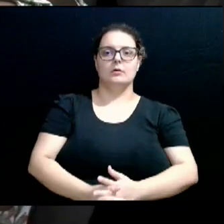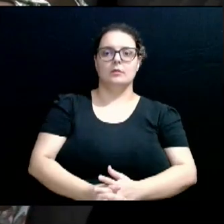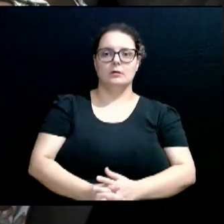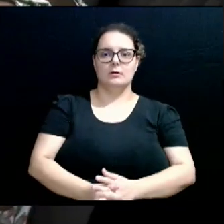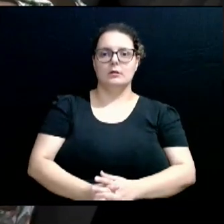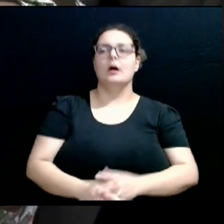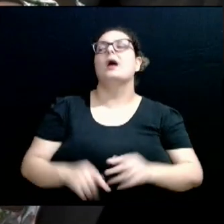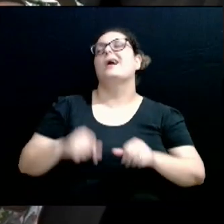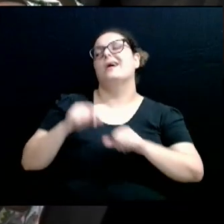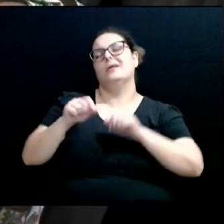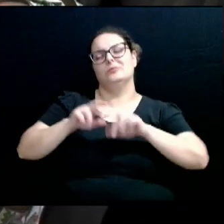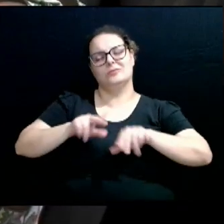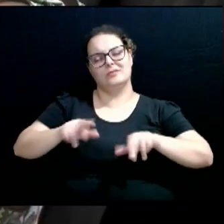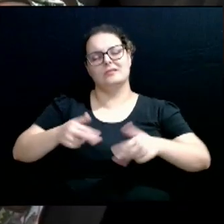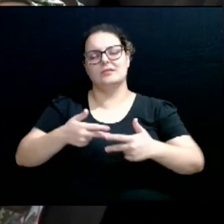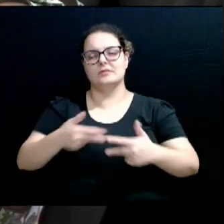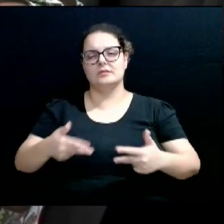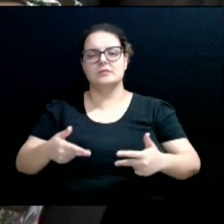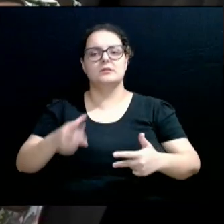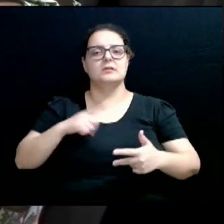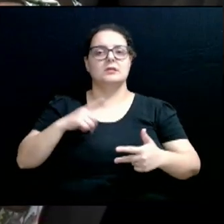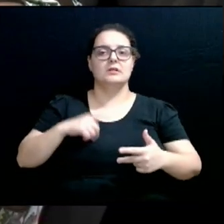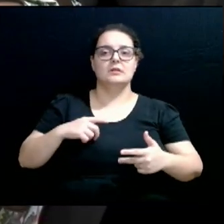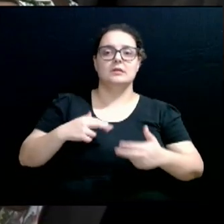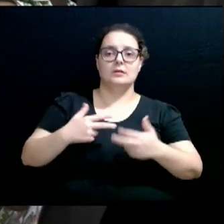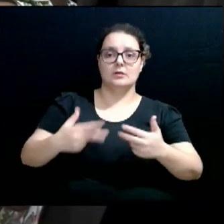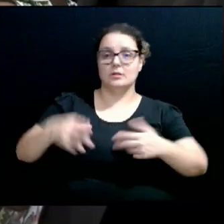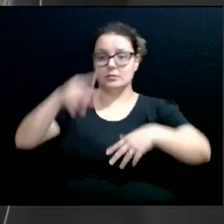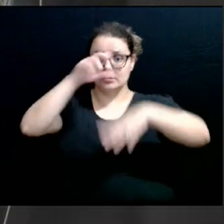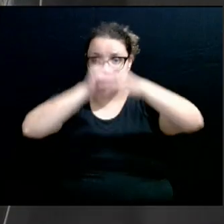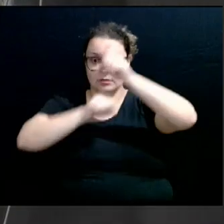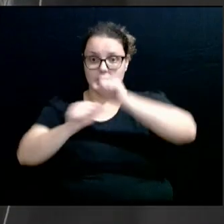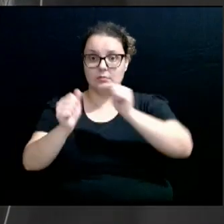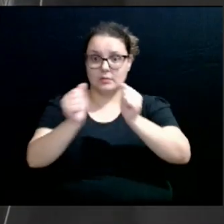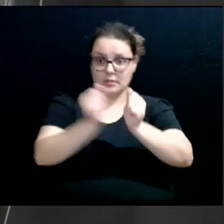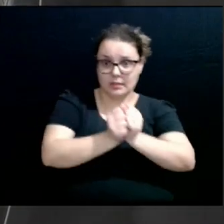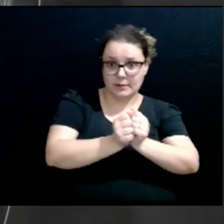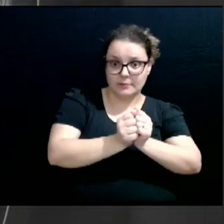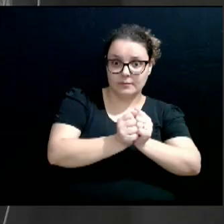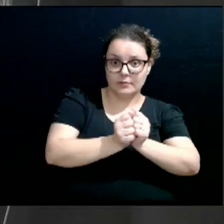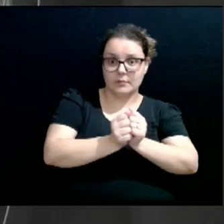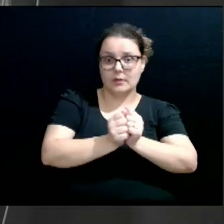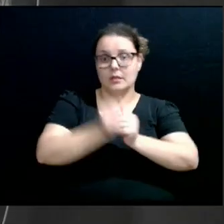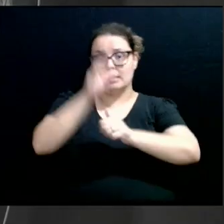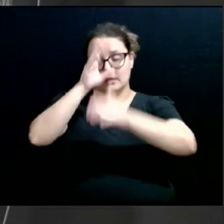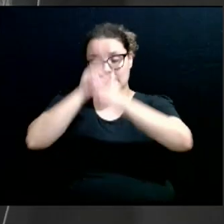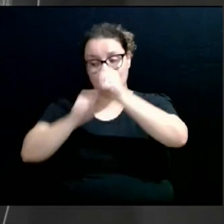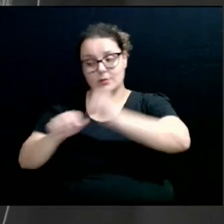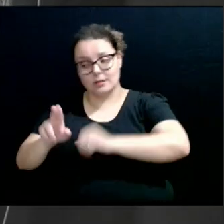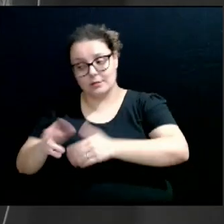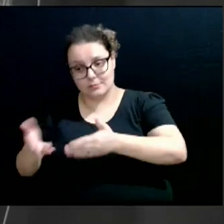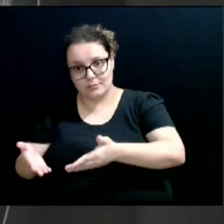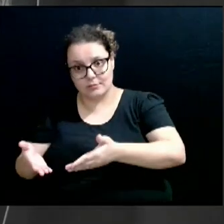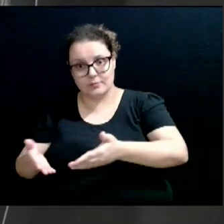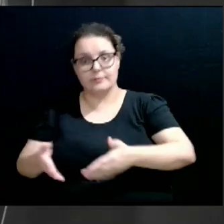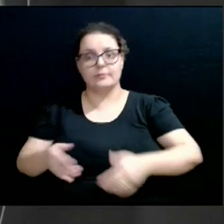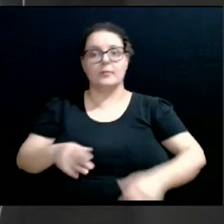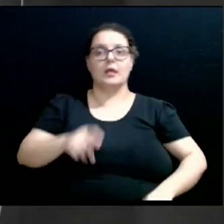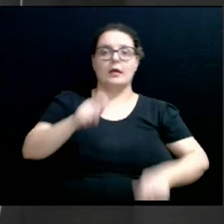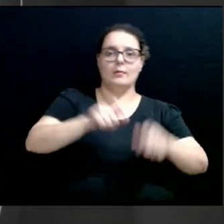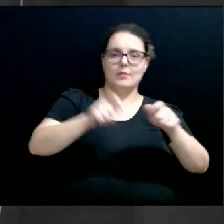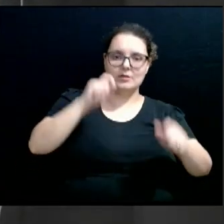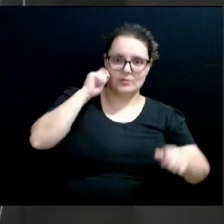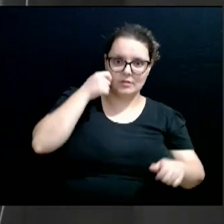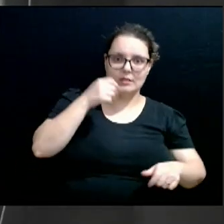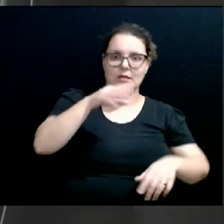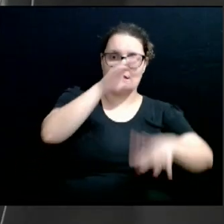acho que tem muito aquela de você aprender com e aprender através. A pessoa negra, ela aprende com, né? E a gente vai muito